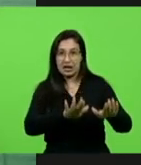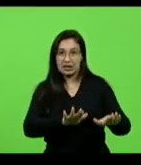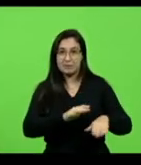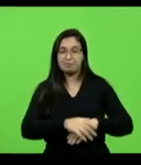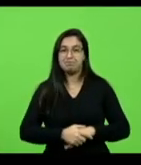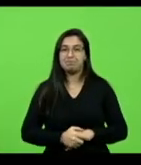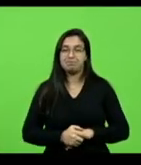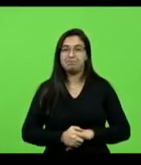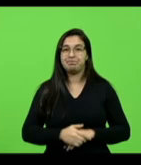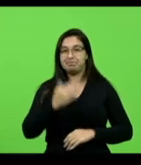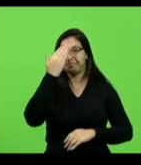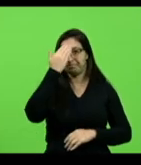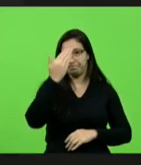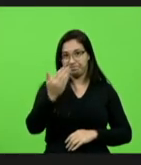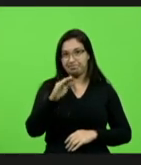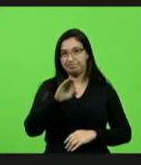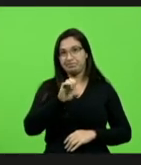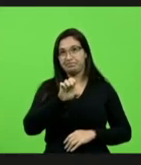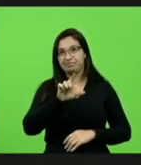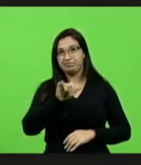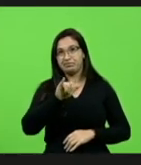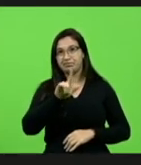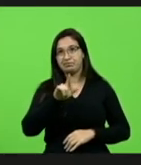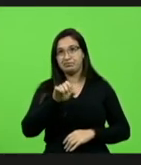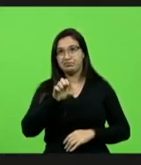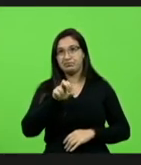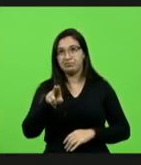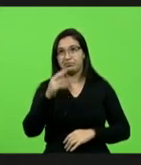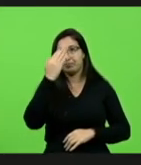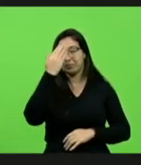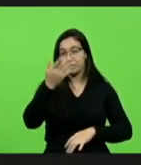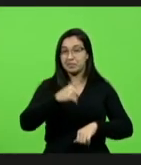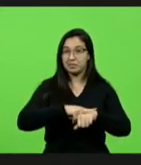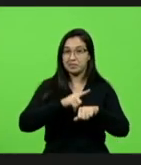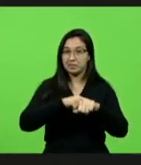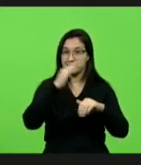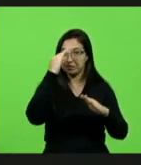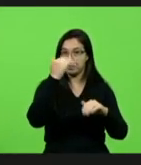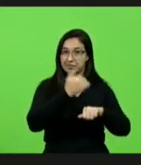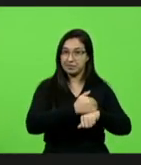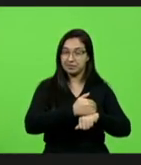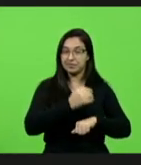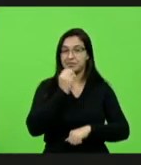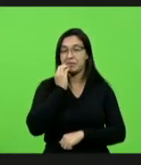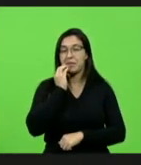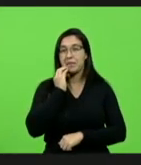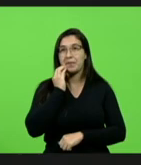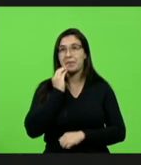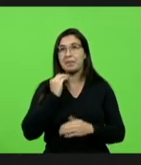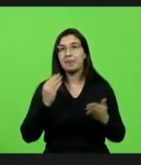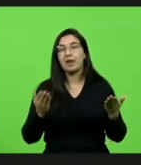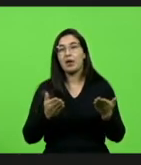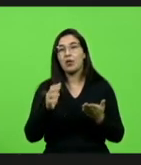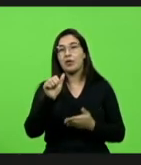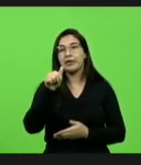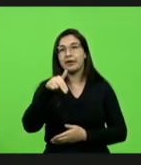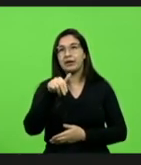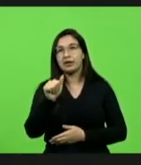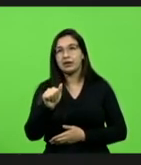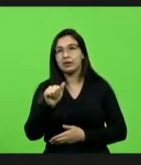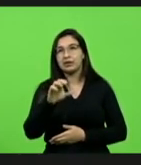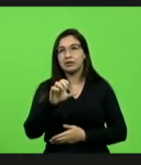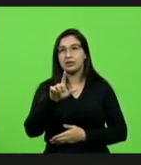Obrigada, Eliseu. Obrigada pelo tempo também. Eu passo agora, então, a Ana Cláudia Colasso de Mello,